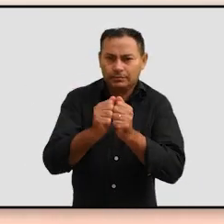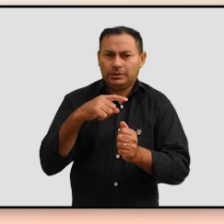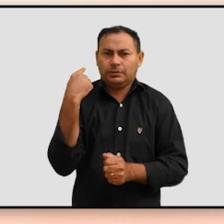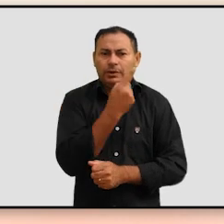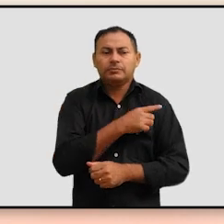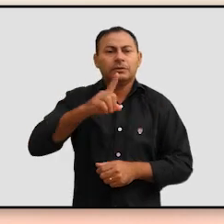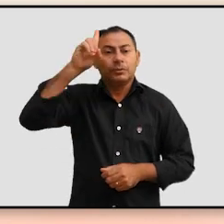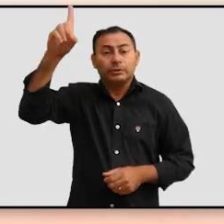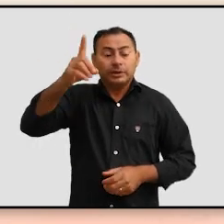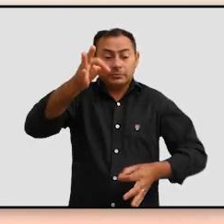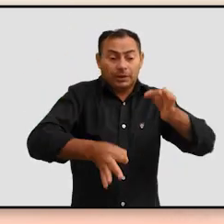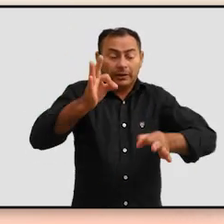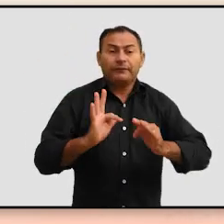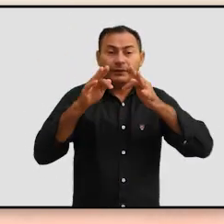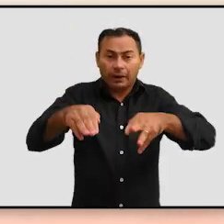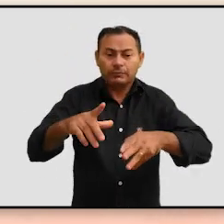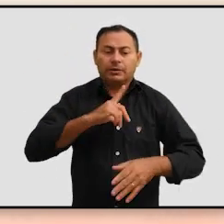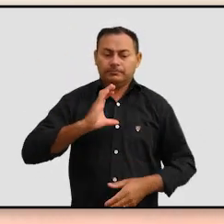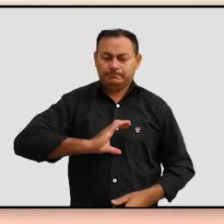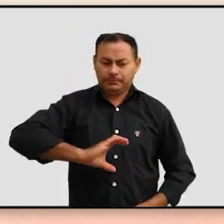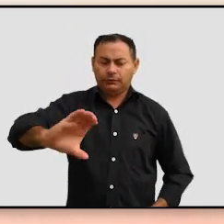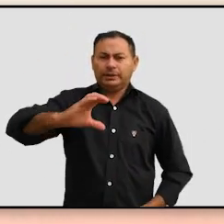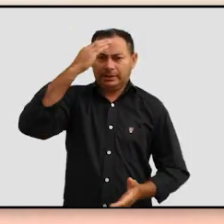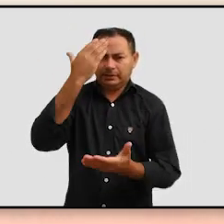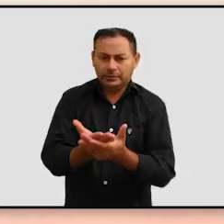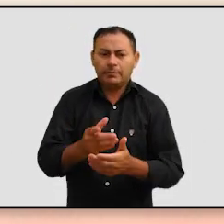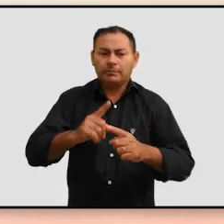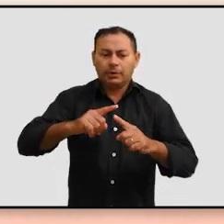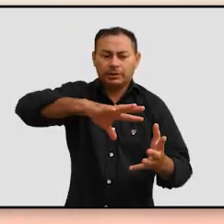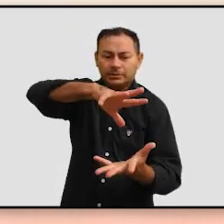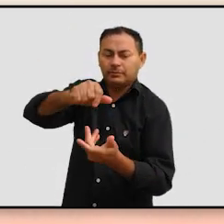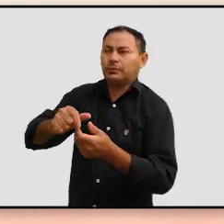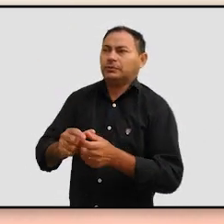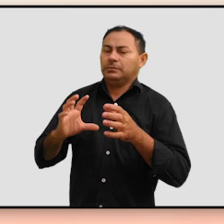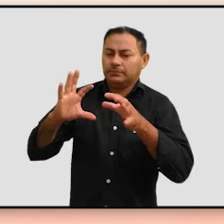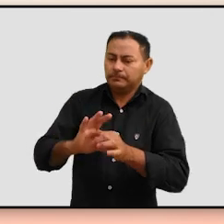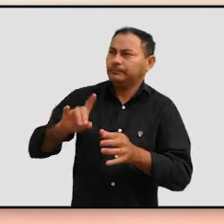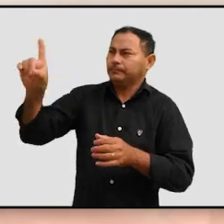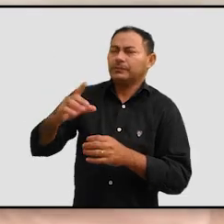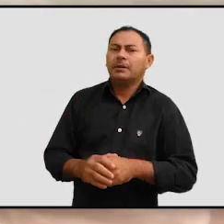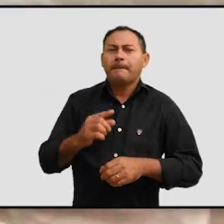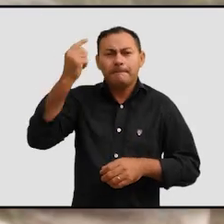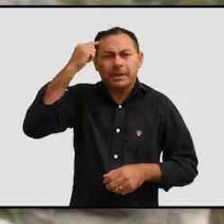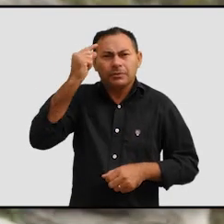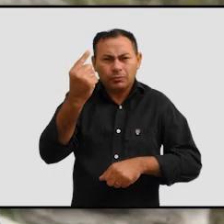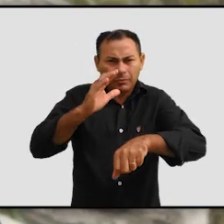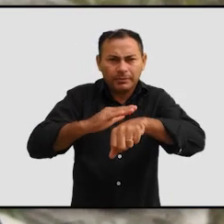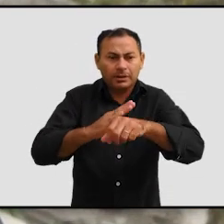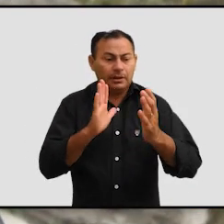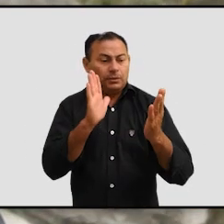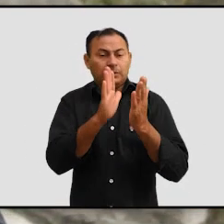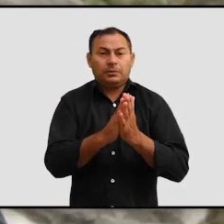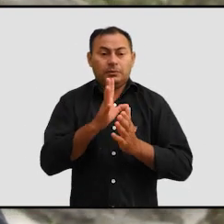entre nós, para que no dia do juízo tenhamos confiança, porque neste mundo somos como Ele. Pense por um momento,